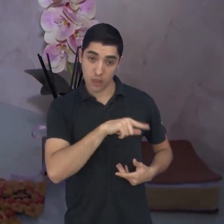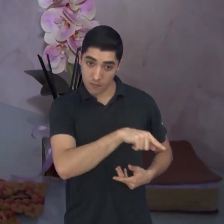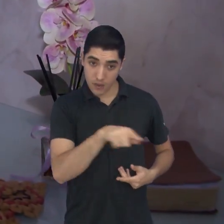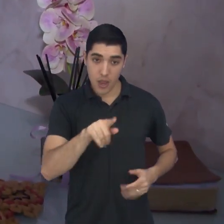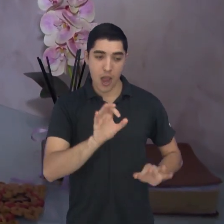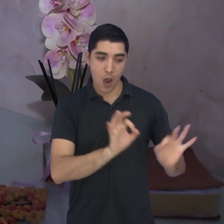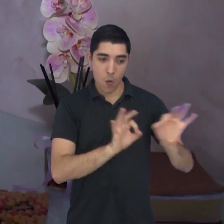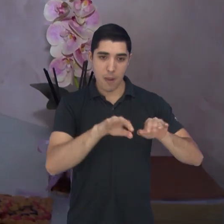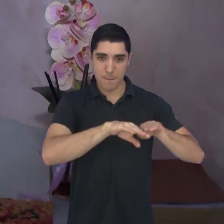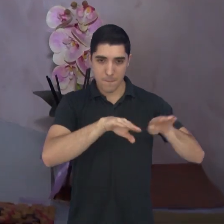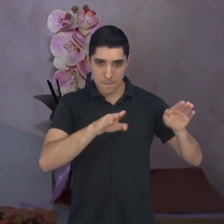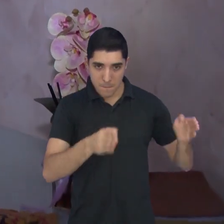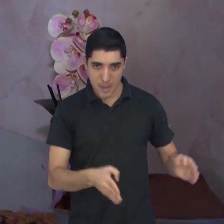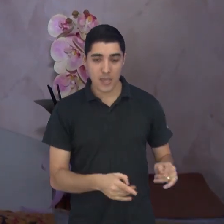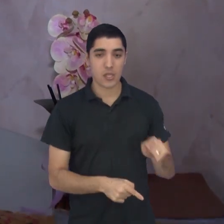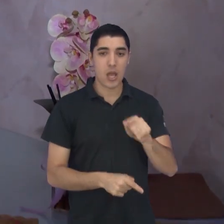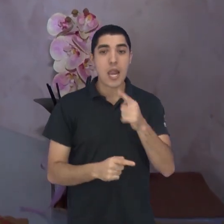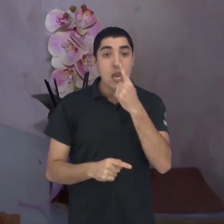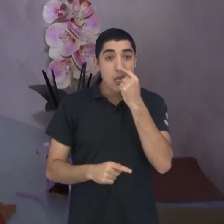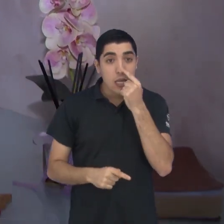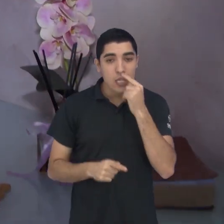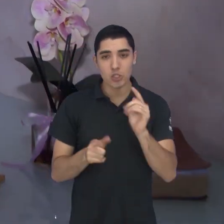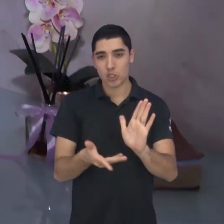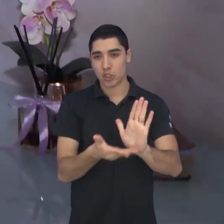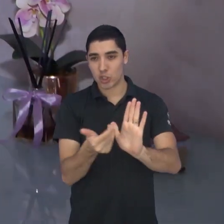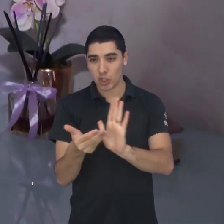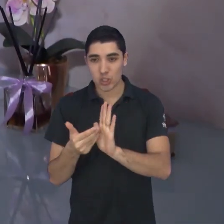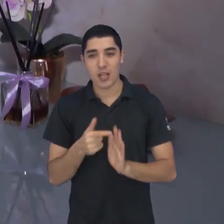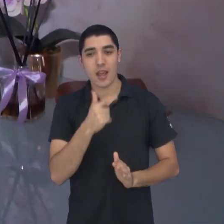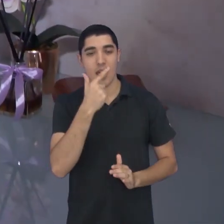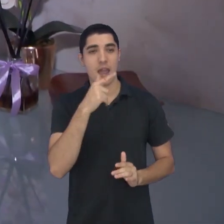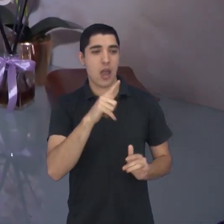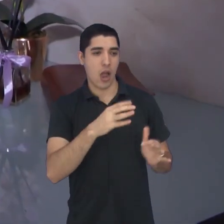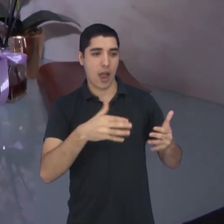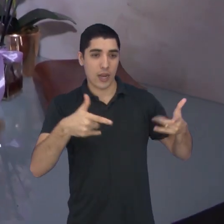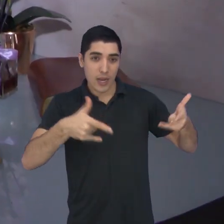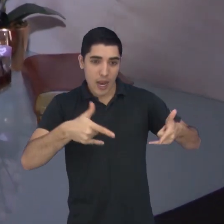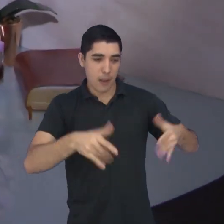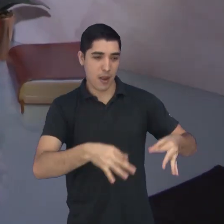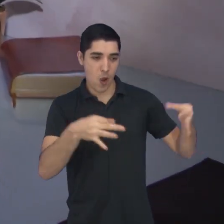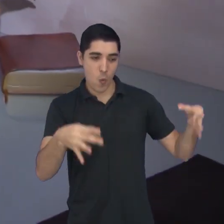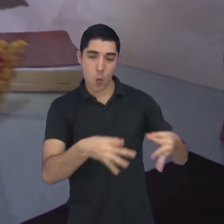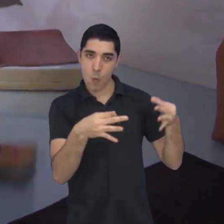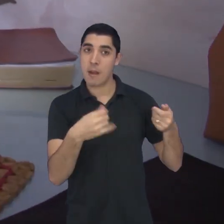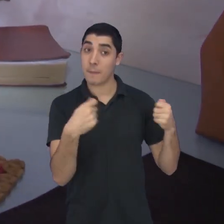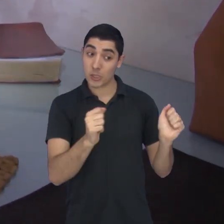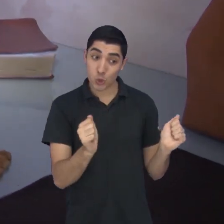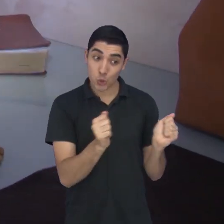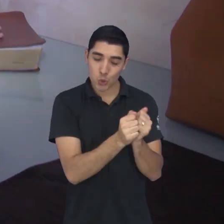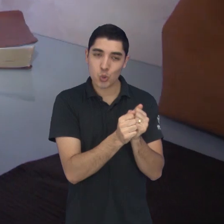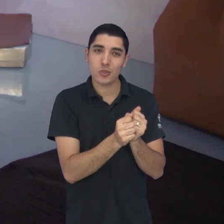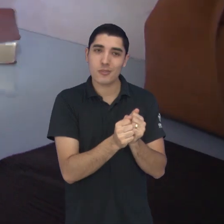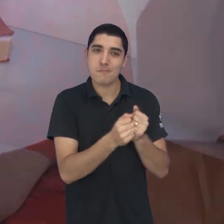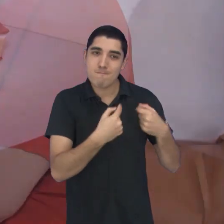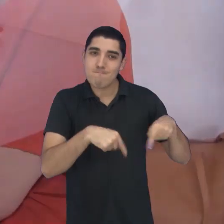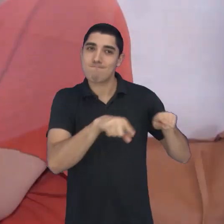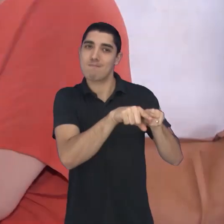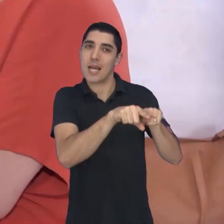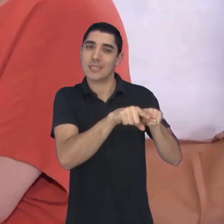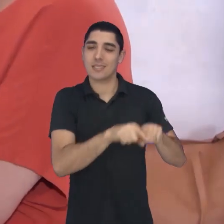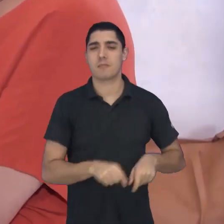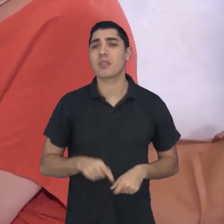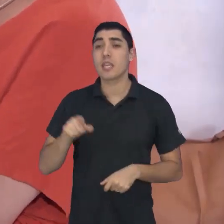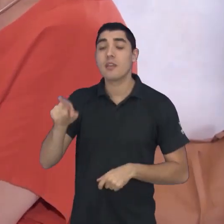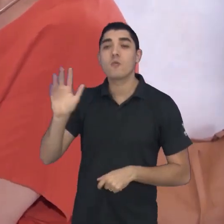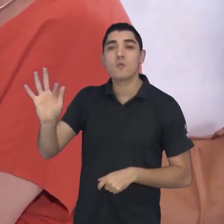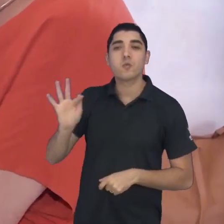organiza a mesa, o outro tira os lixos, leva o lixo lá para baixo, arruma a cama. Tem que ter uma parceria, são parceiros. E o futuro?